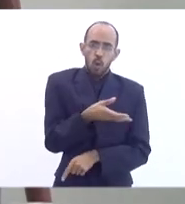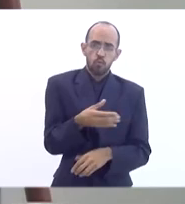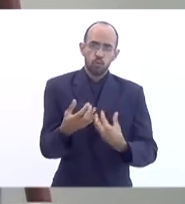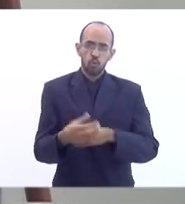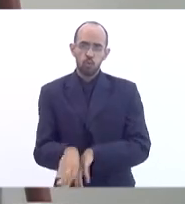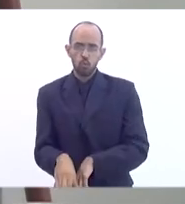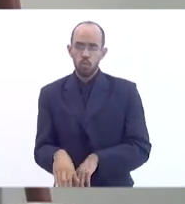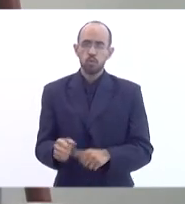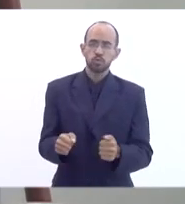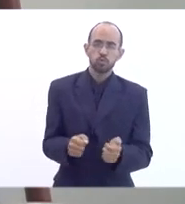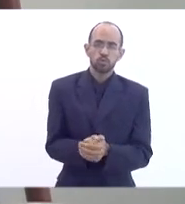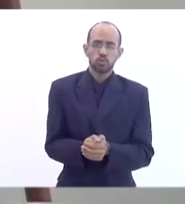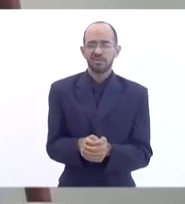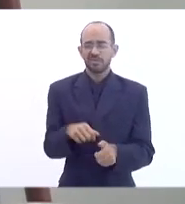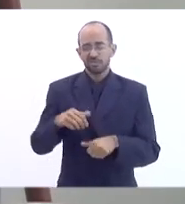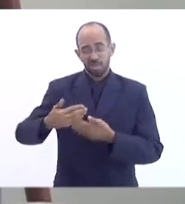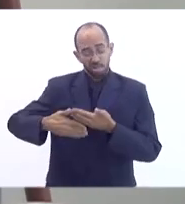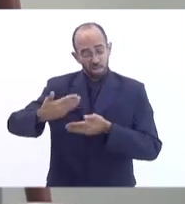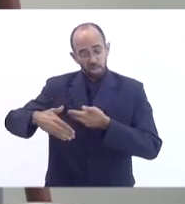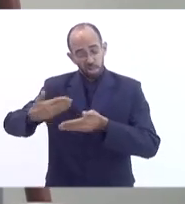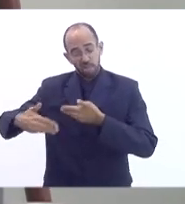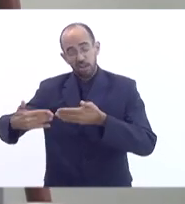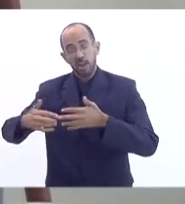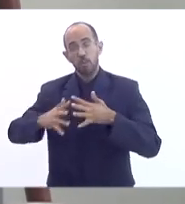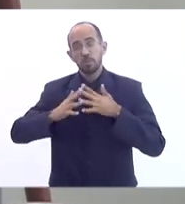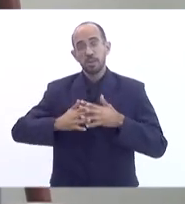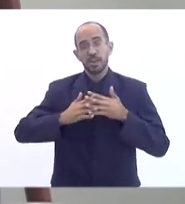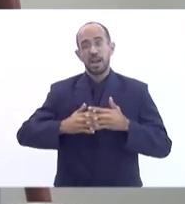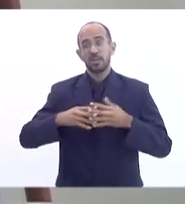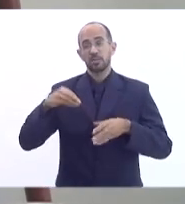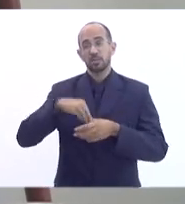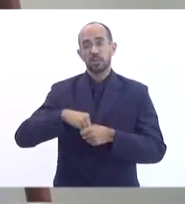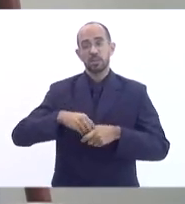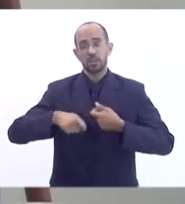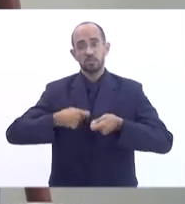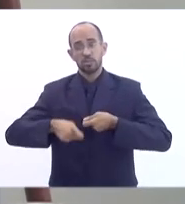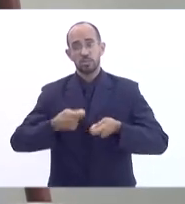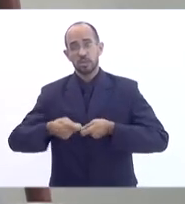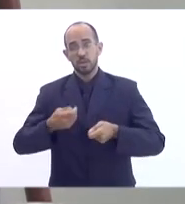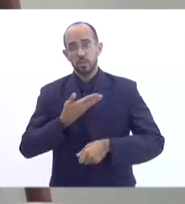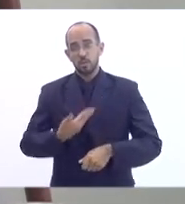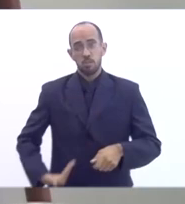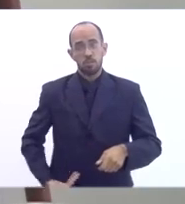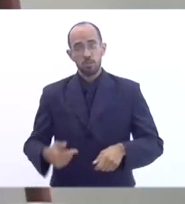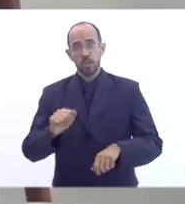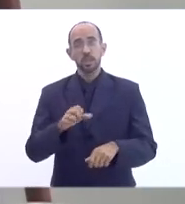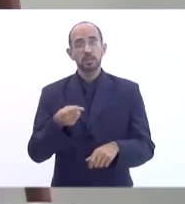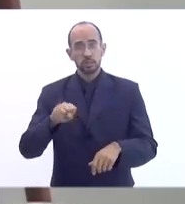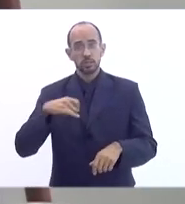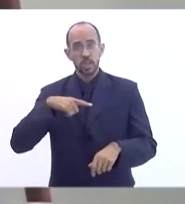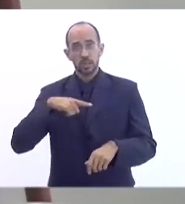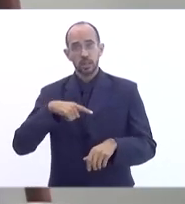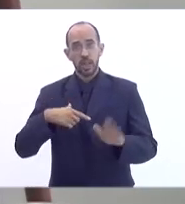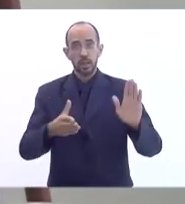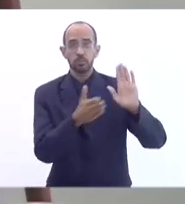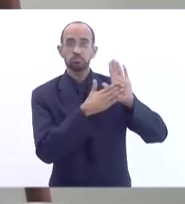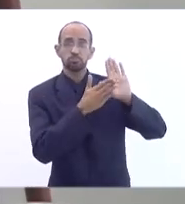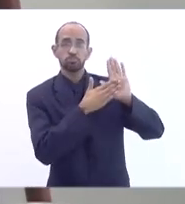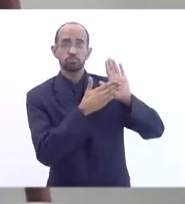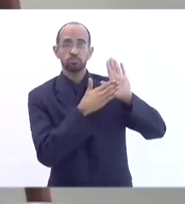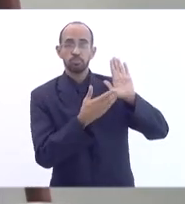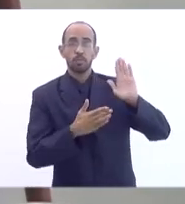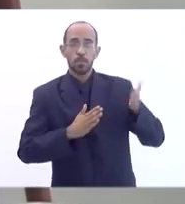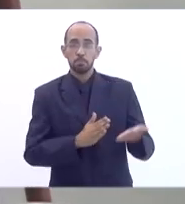passar por todo trauma de um concurso que é complexo dentro da administração pública quando você tem candidato sabe se aprovado então eu a